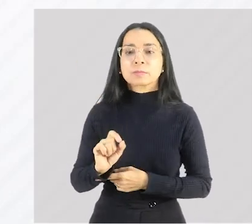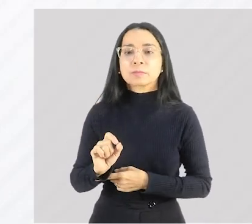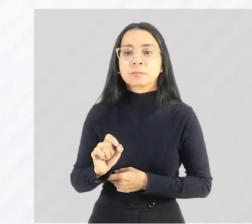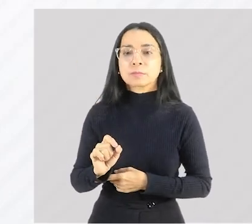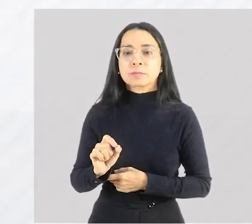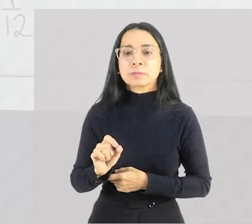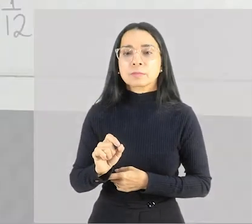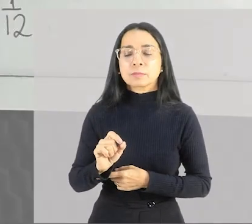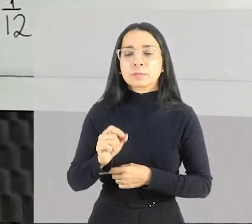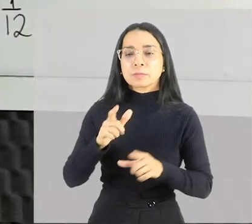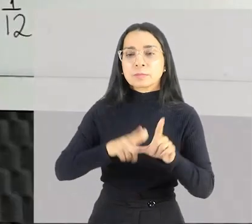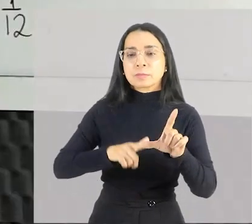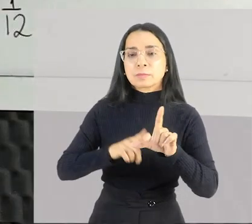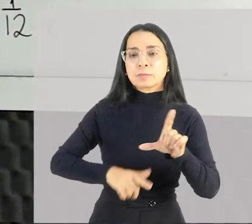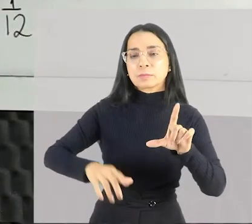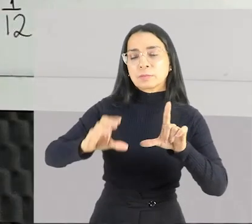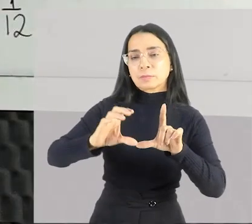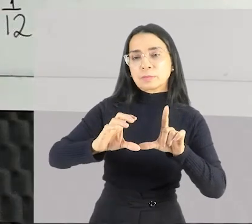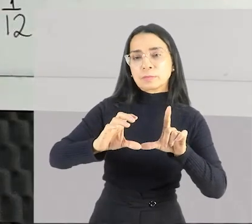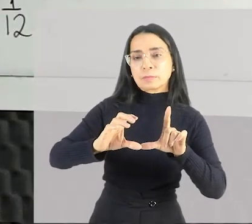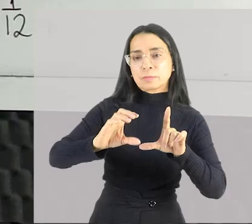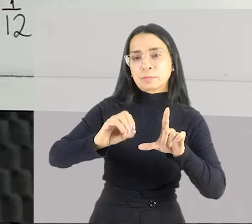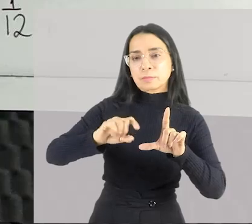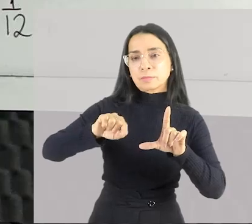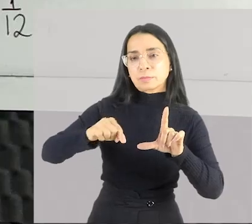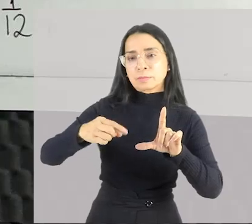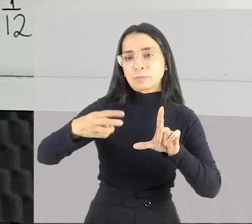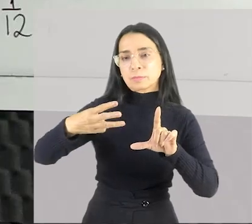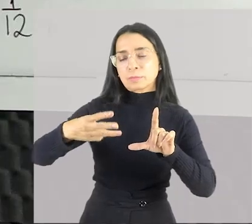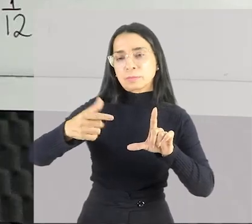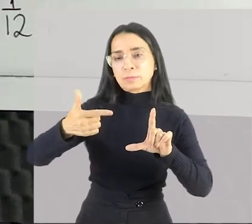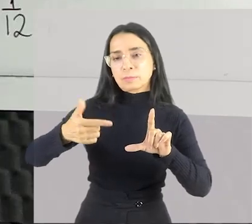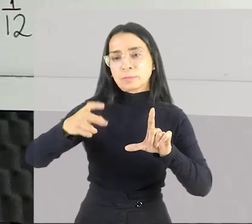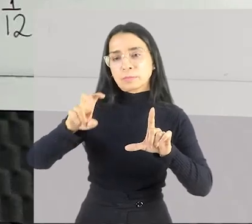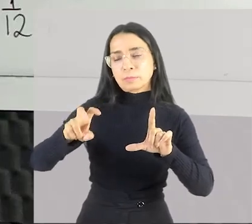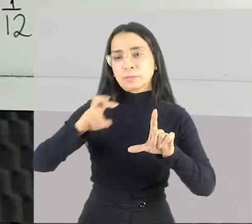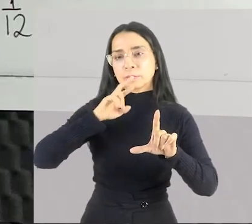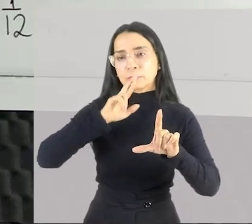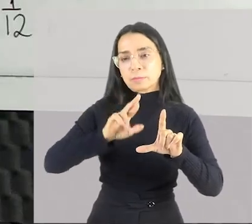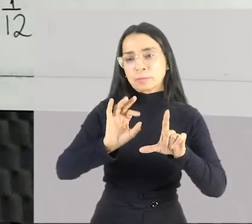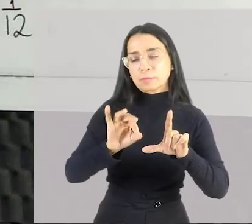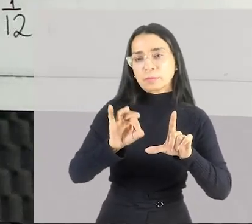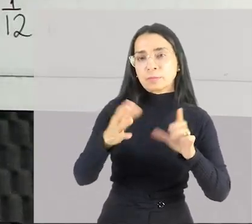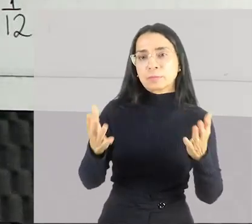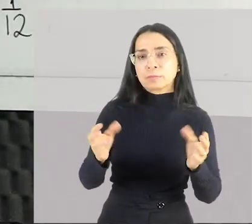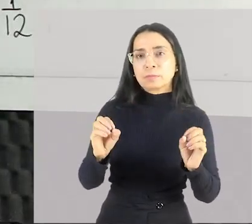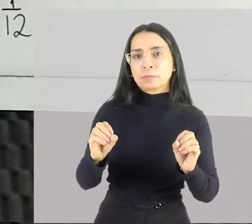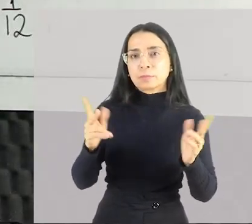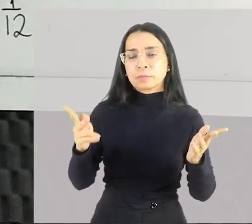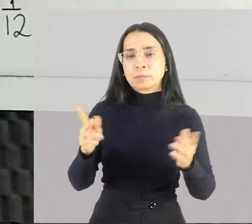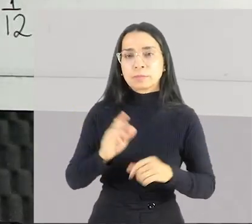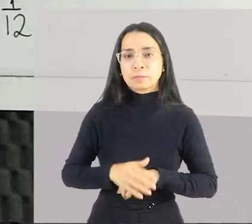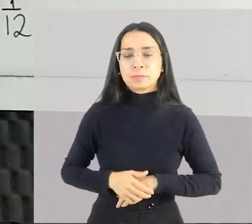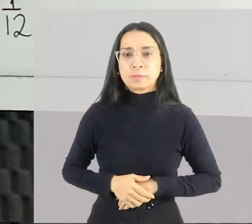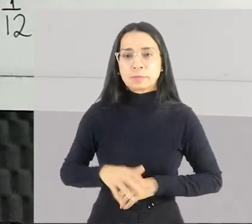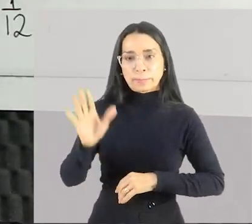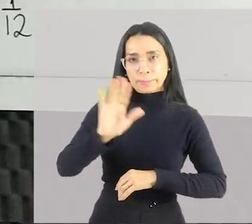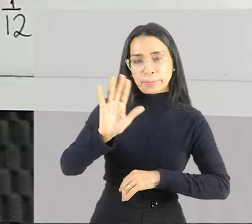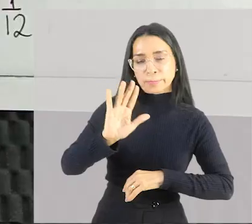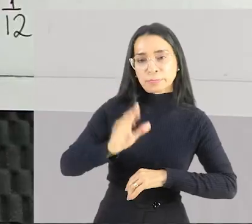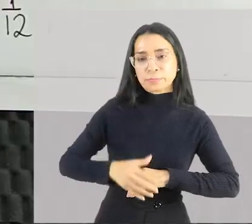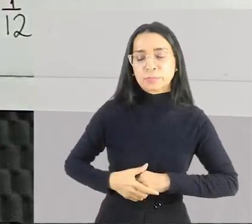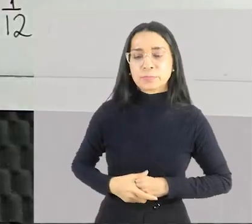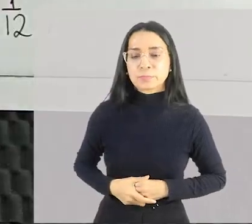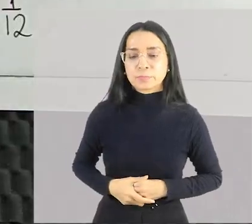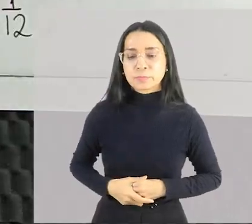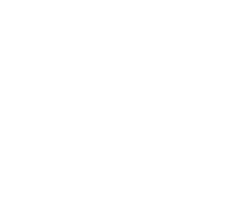é letra C 0,325 Essa é a resposta da questão Ok galera até mais até